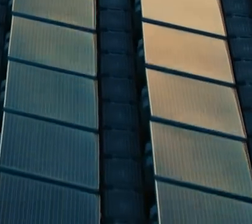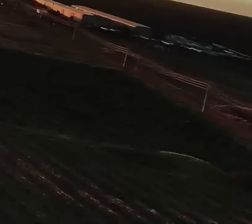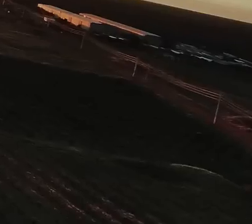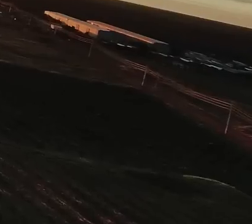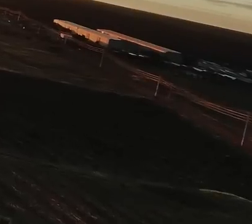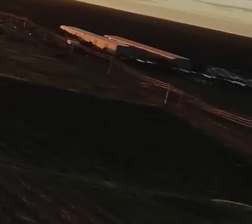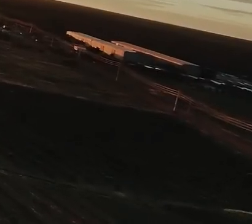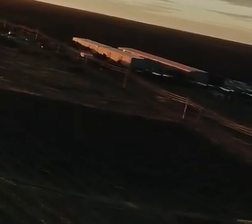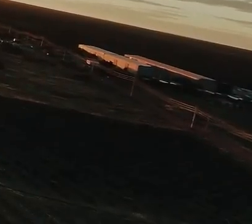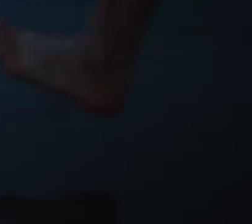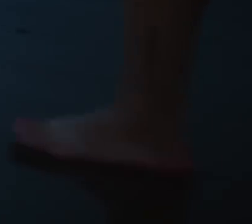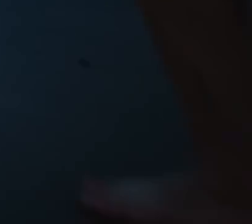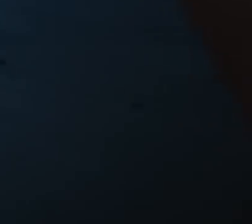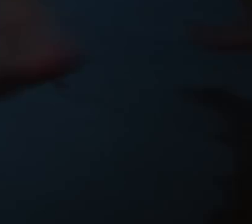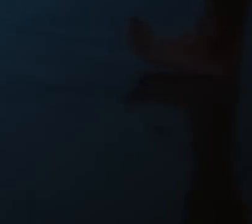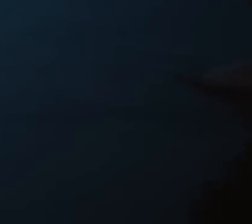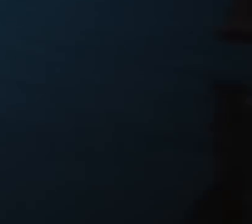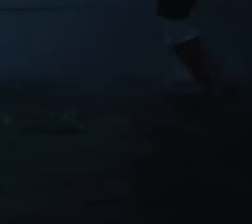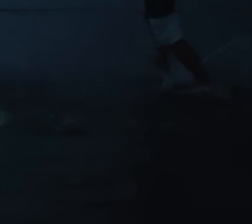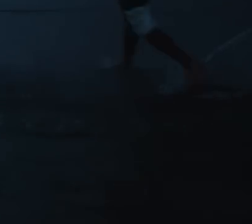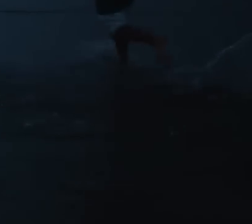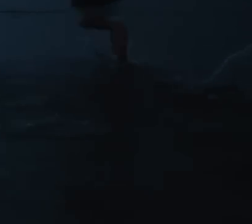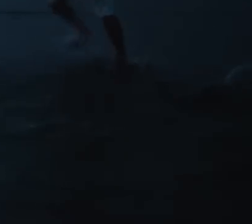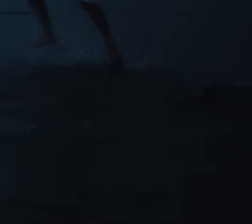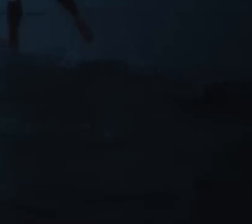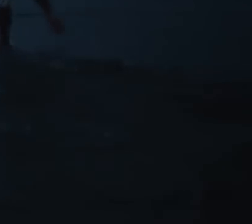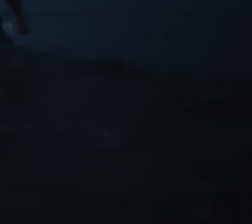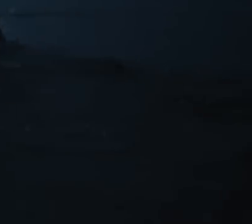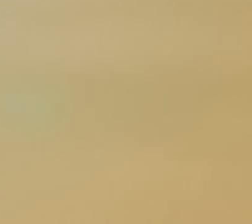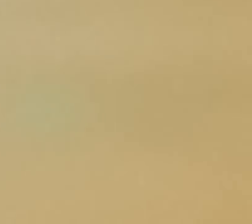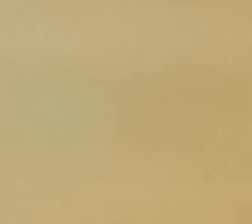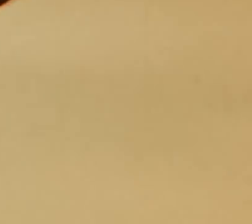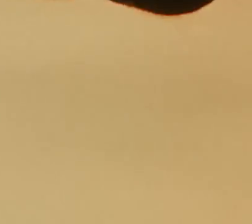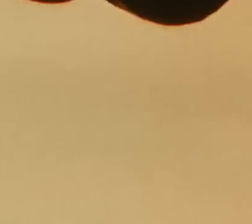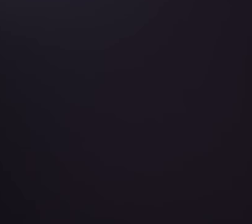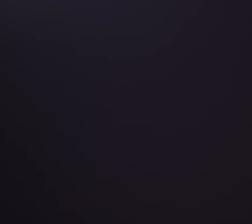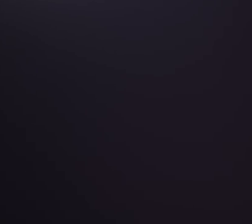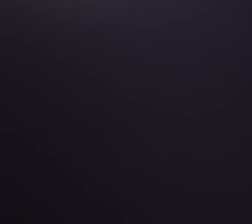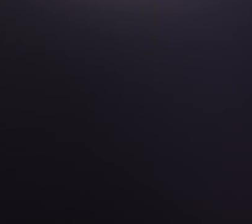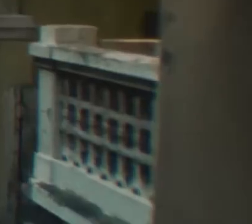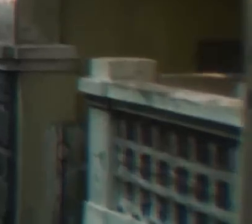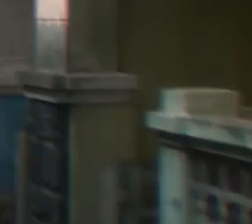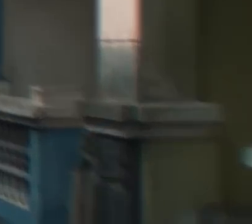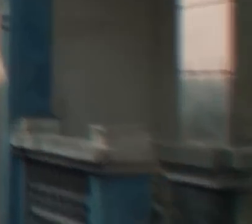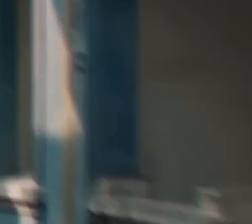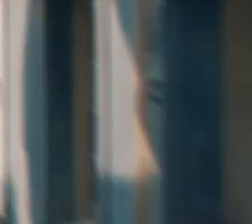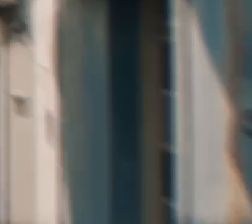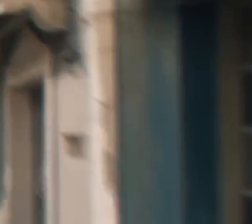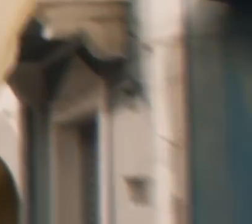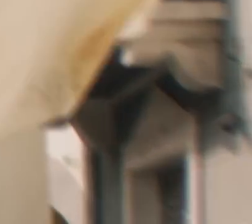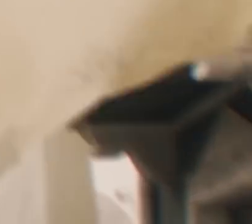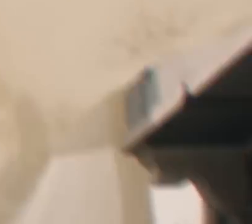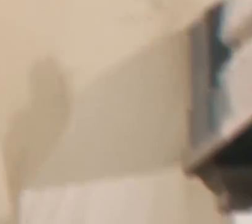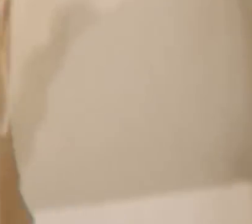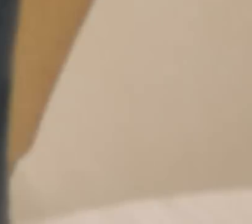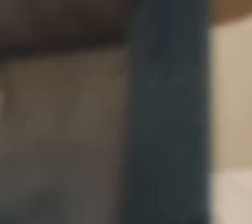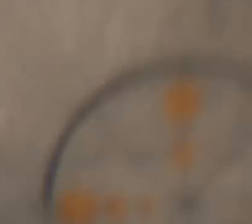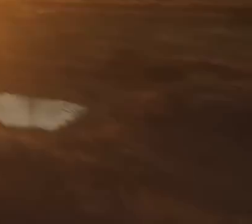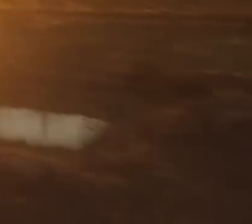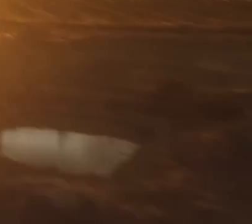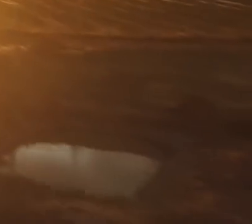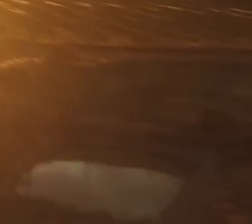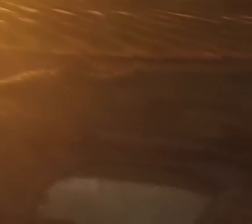a Eletrobras é a segunda maior empresa em energia renovável do mundo mas ainda assim